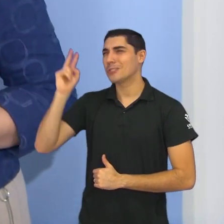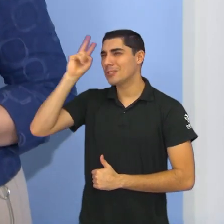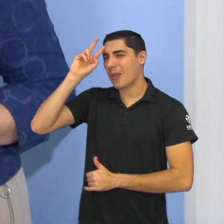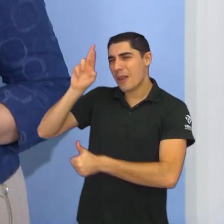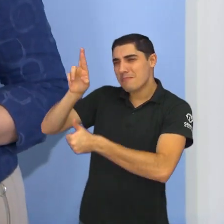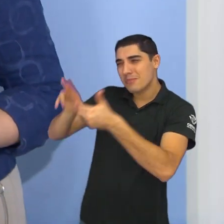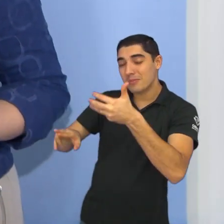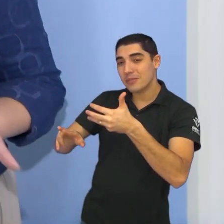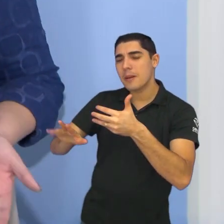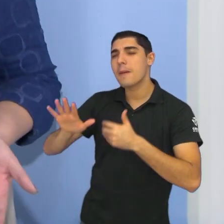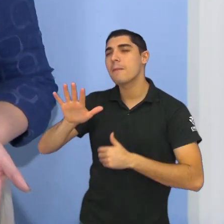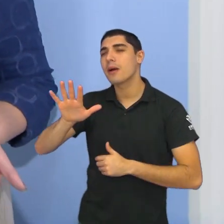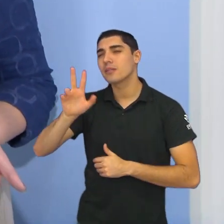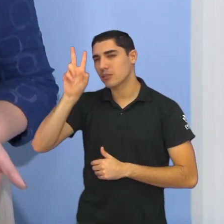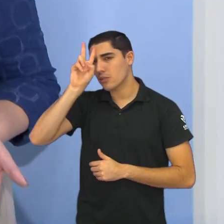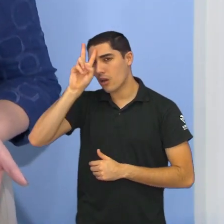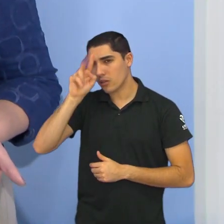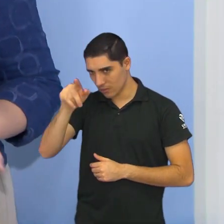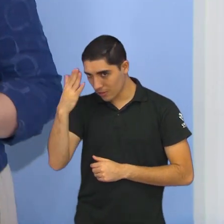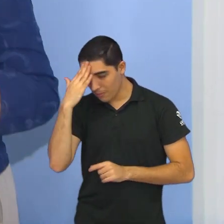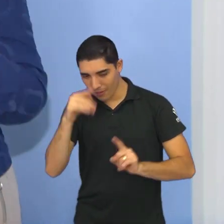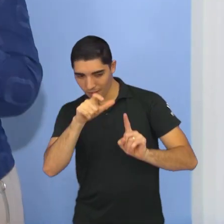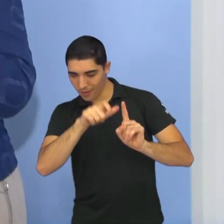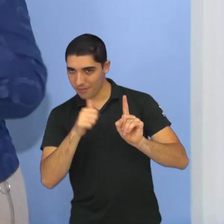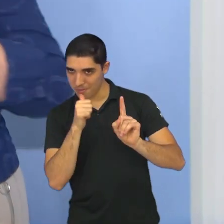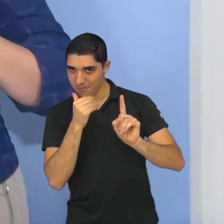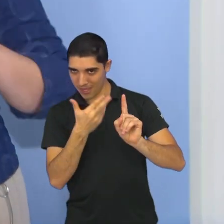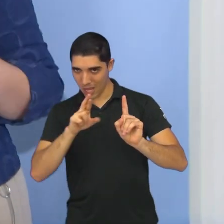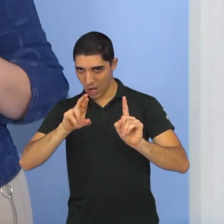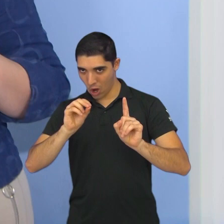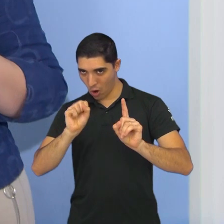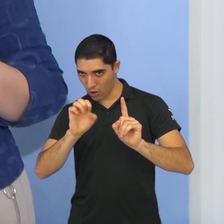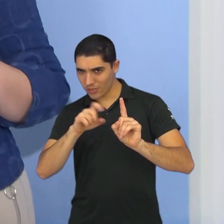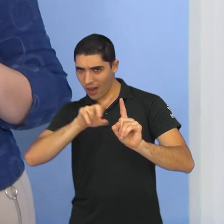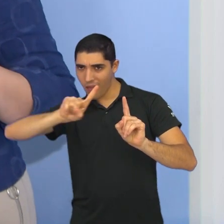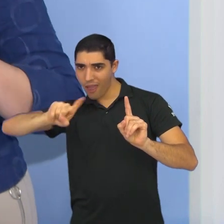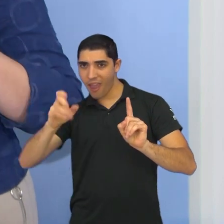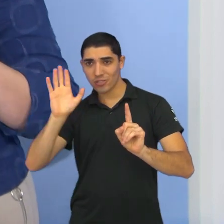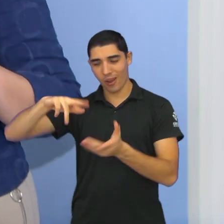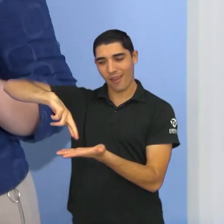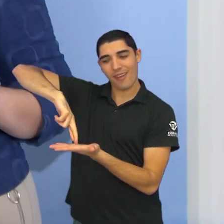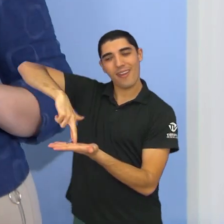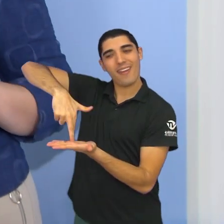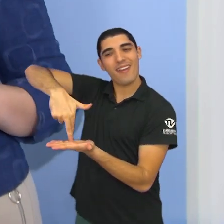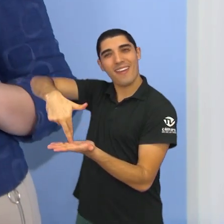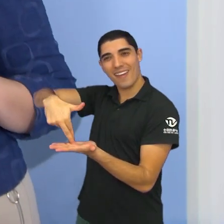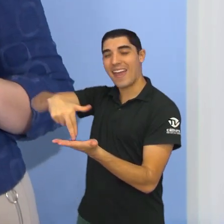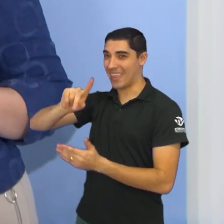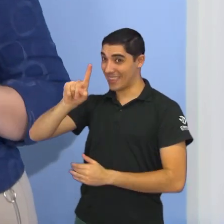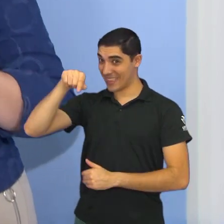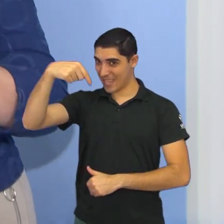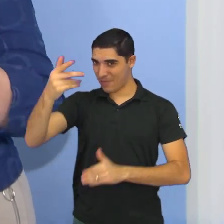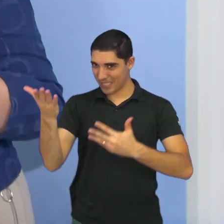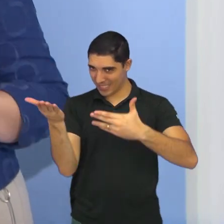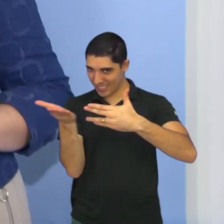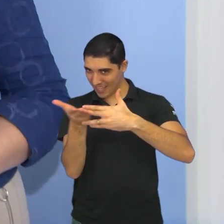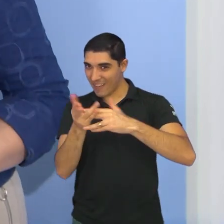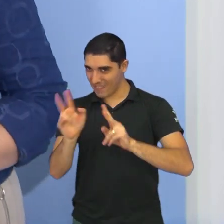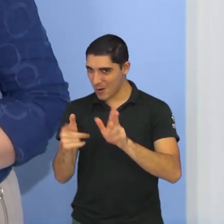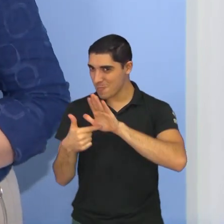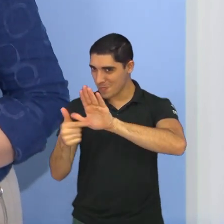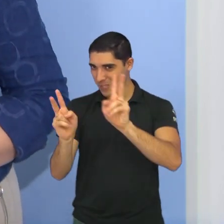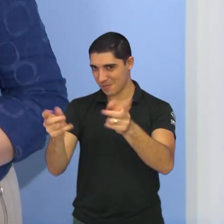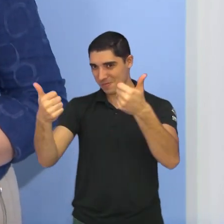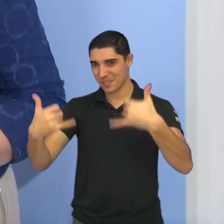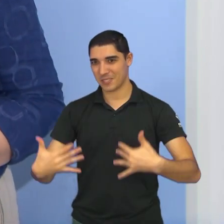uma história, né? E falando em história, sabia que a Rosemary, a Rose, já foi bailarina? Pois é, ela vai contar pra gente no